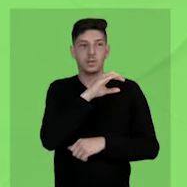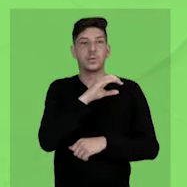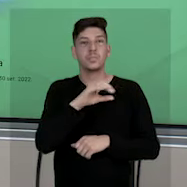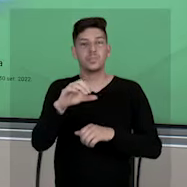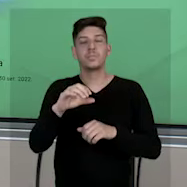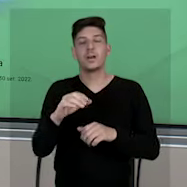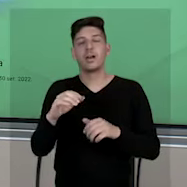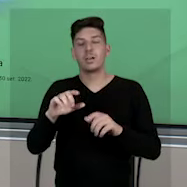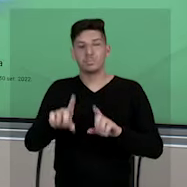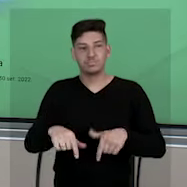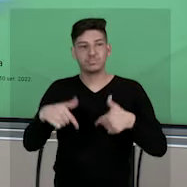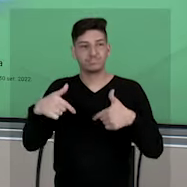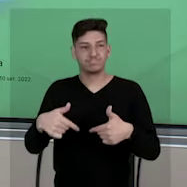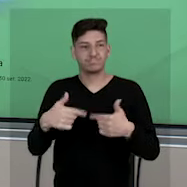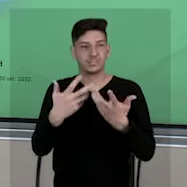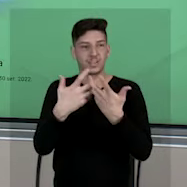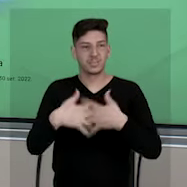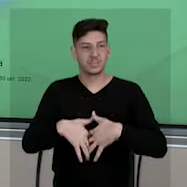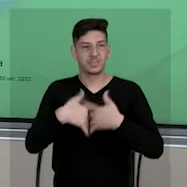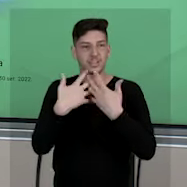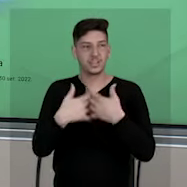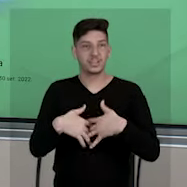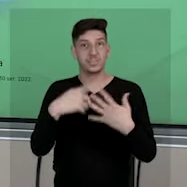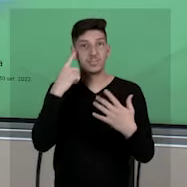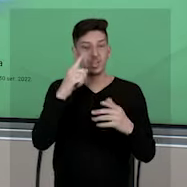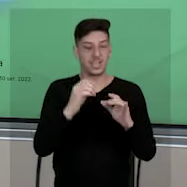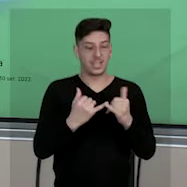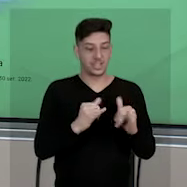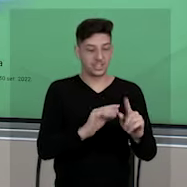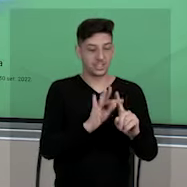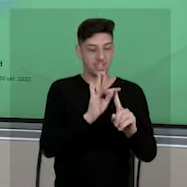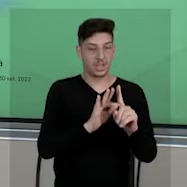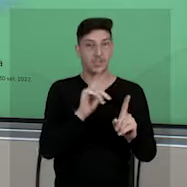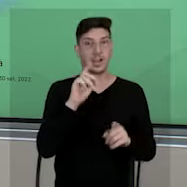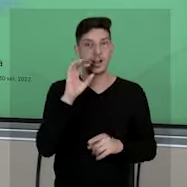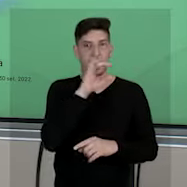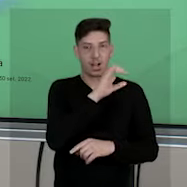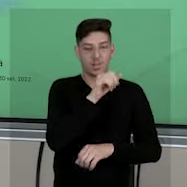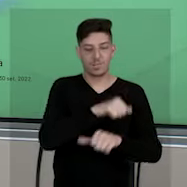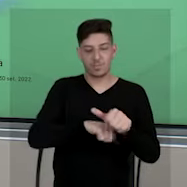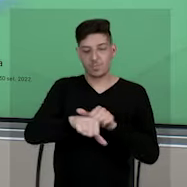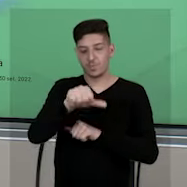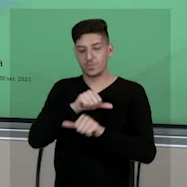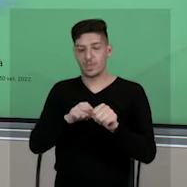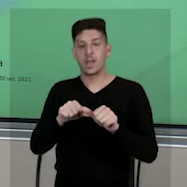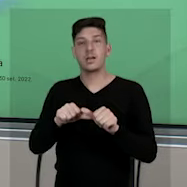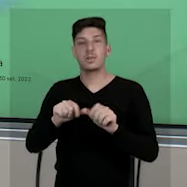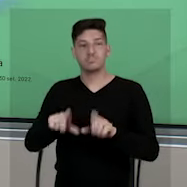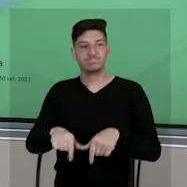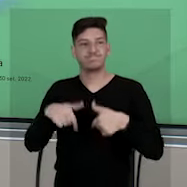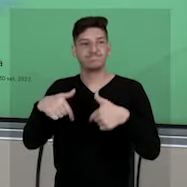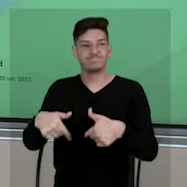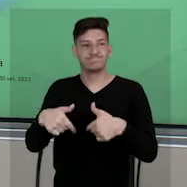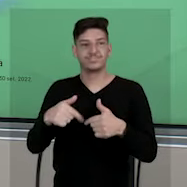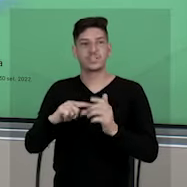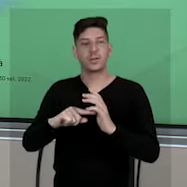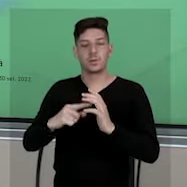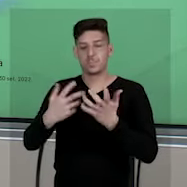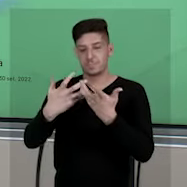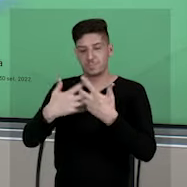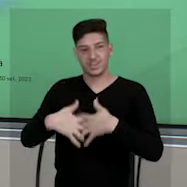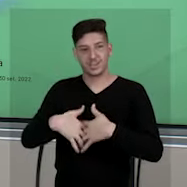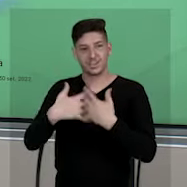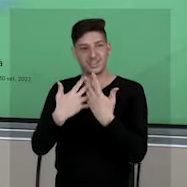Então, a gente vai pegar a energia térmica, que é o calor, e transformar em trabalho mecânico. E esse trabalho mecânico nós